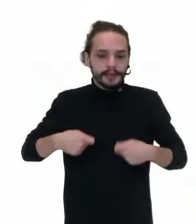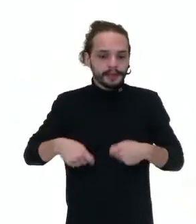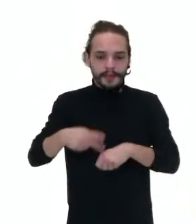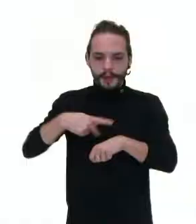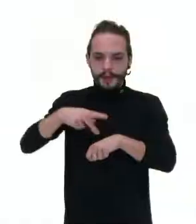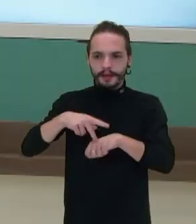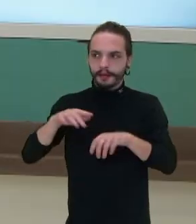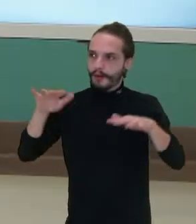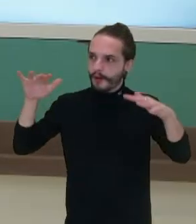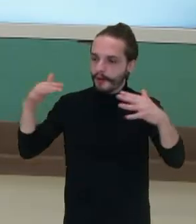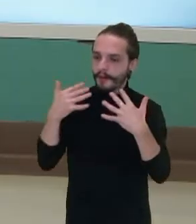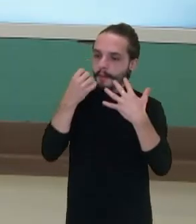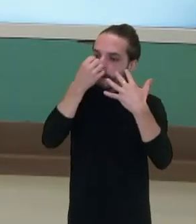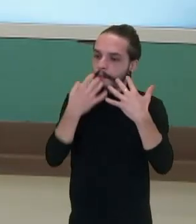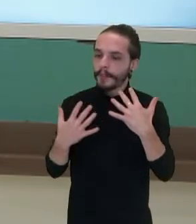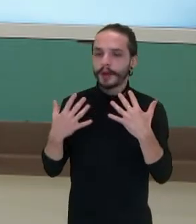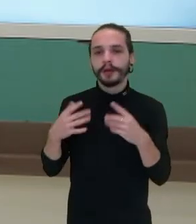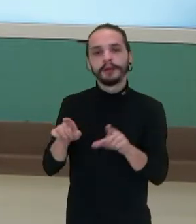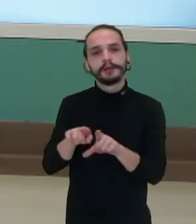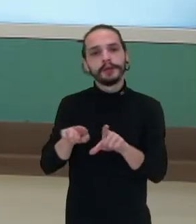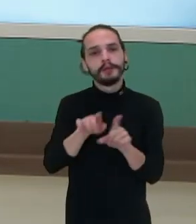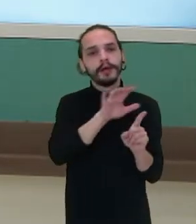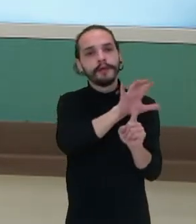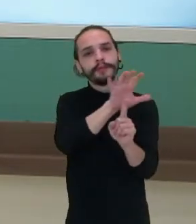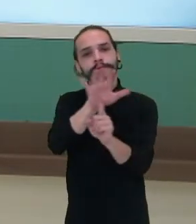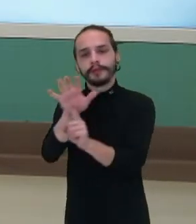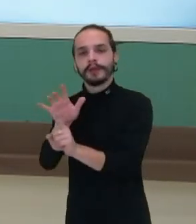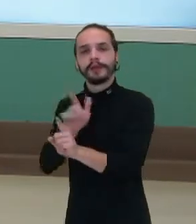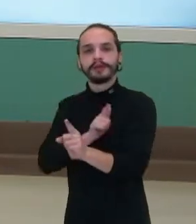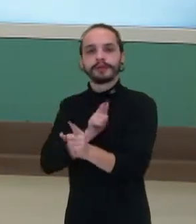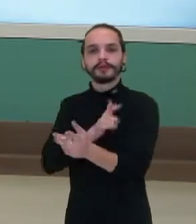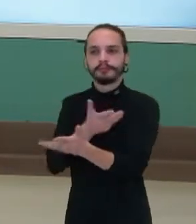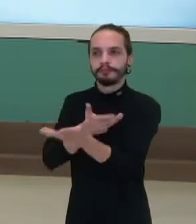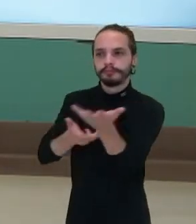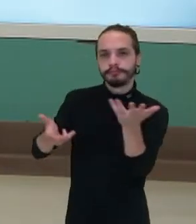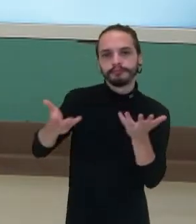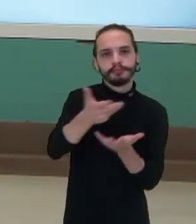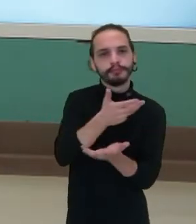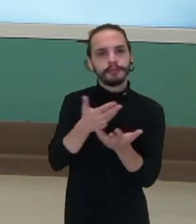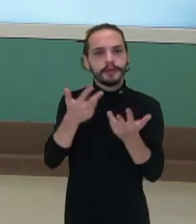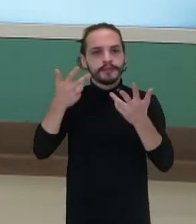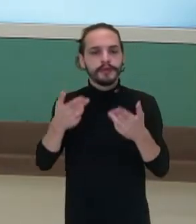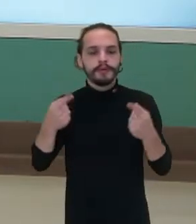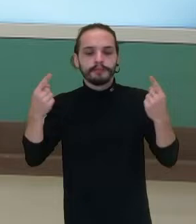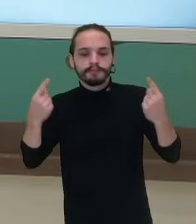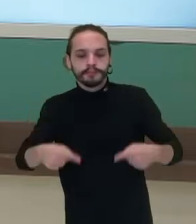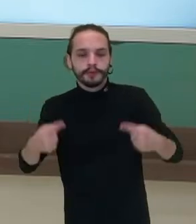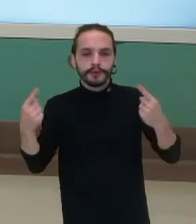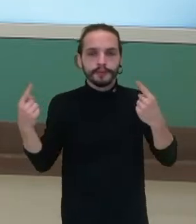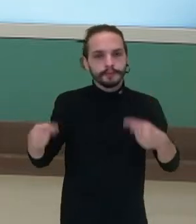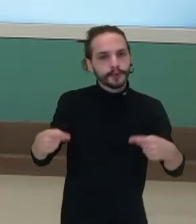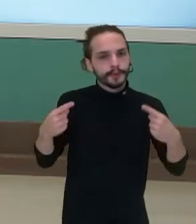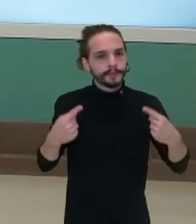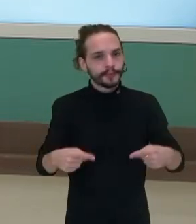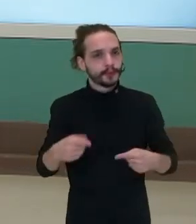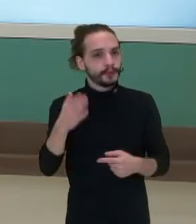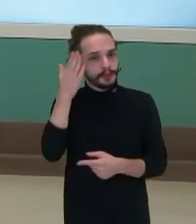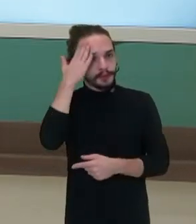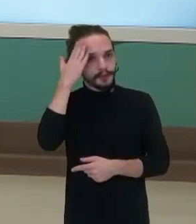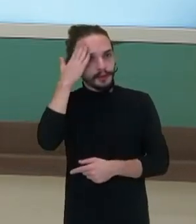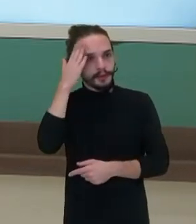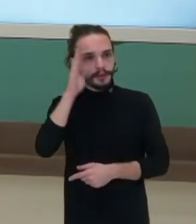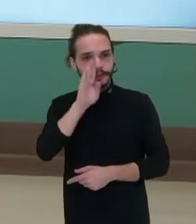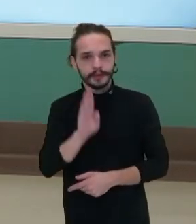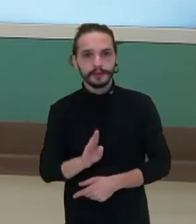e exercer influência sobre outros, né, é uma disputa, né. Então sabemos que o Brasil, por exemplo, procura manter uma